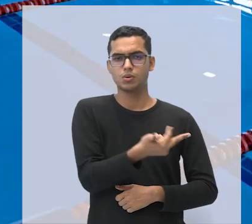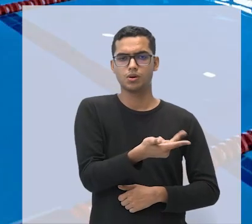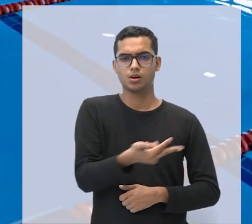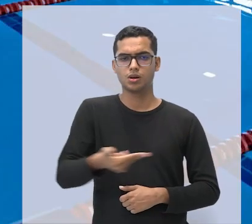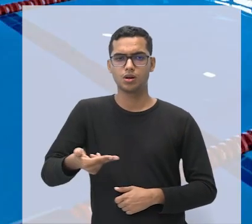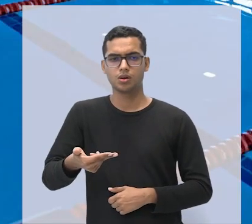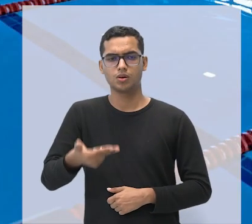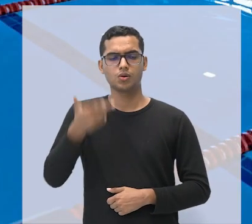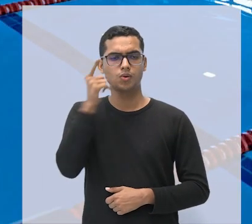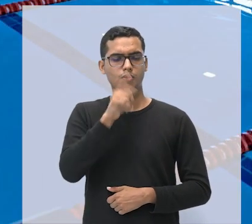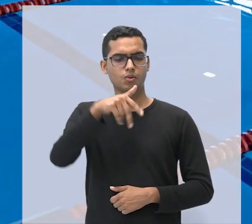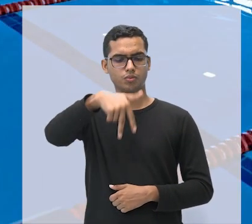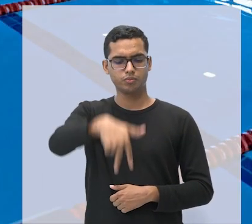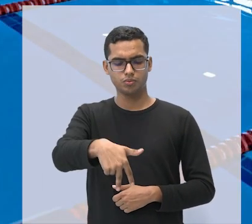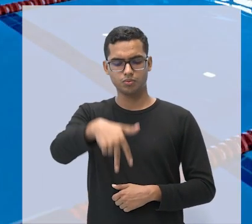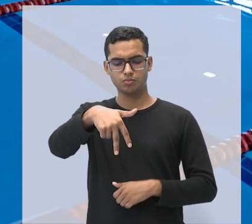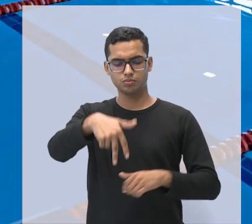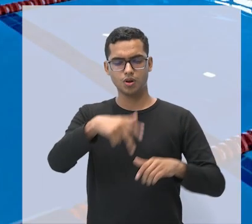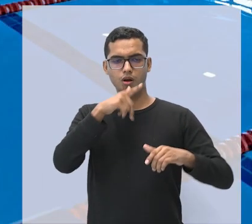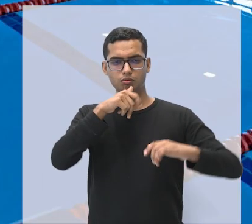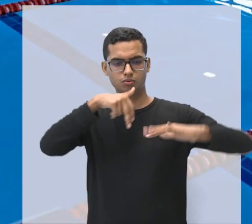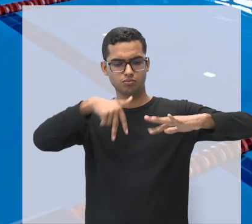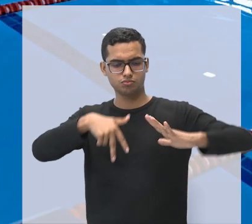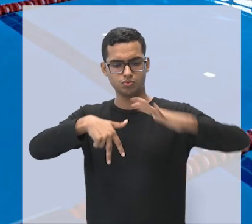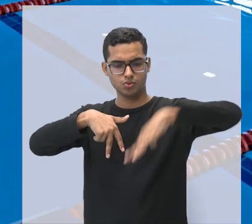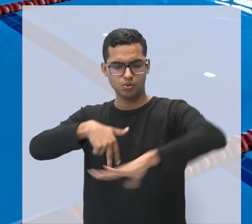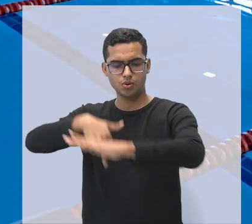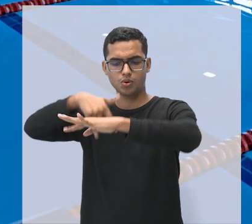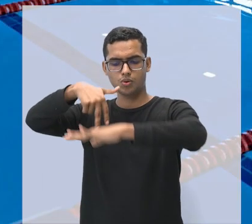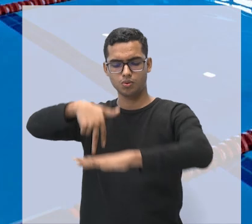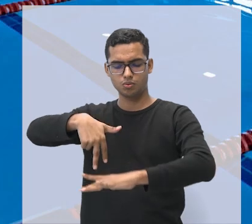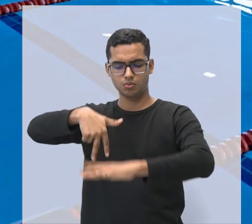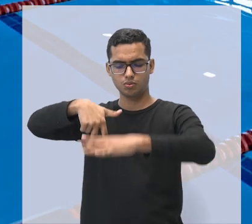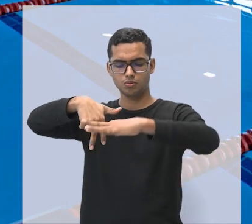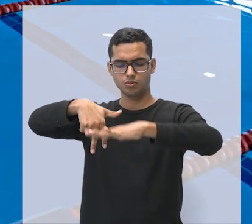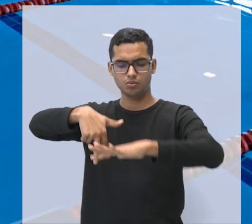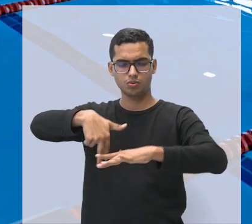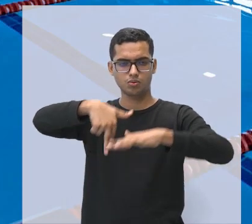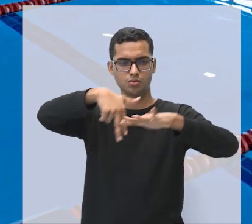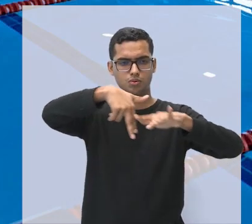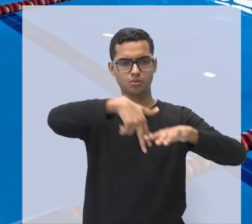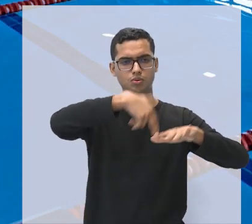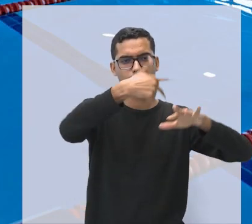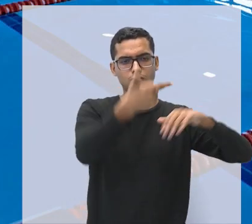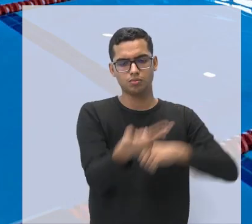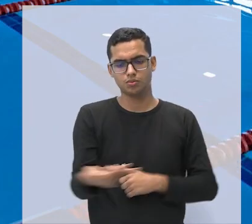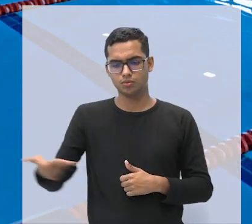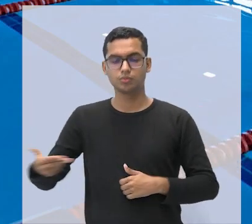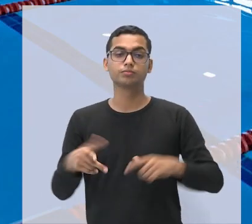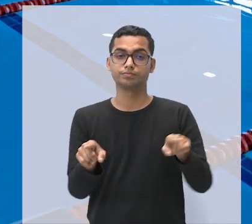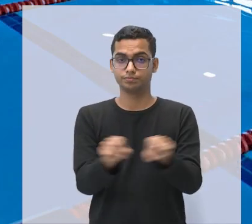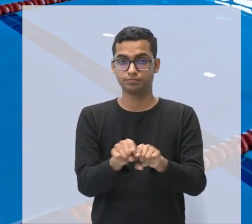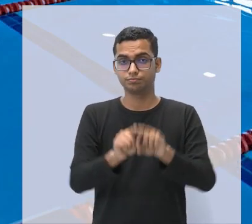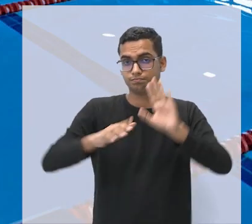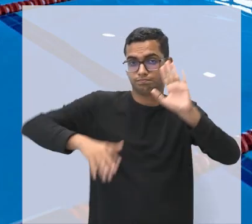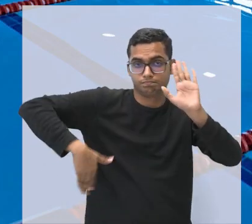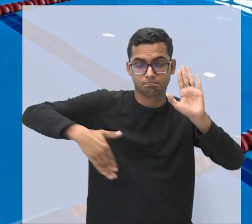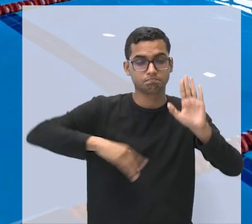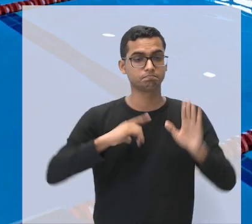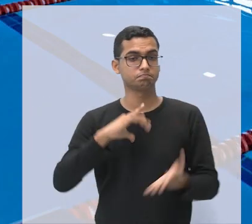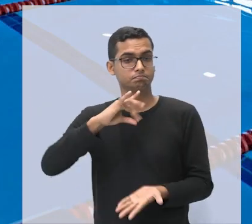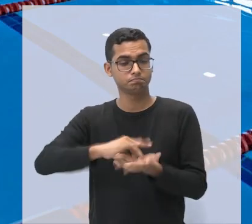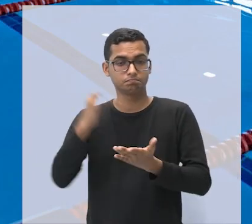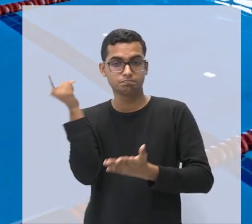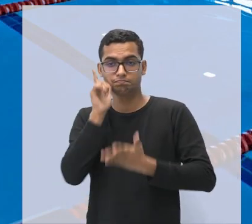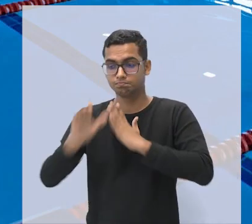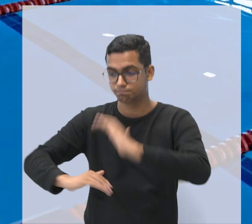você flutuar, certo? Bom, assim como todas as outras modalidades, a natação, a partir da